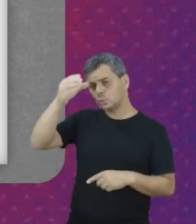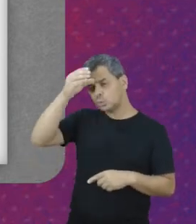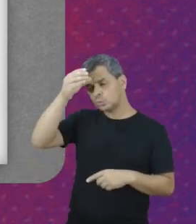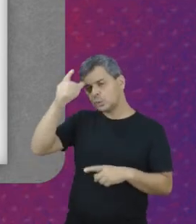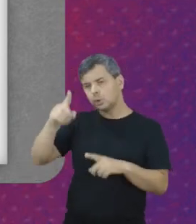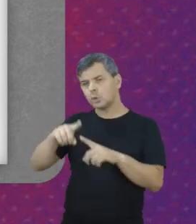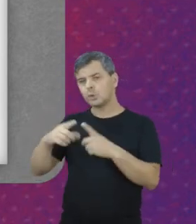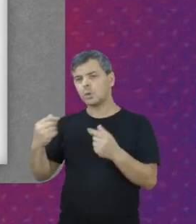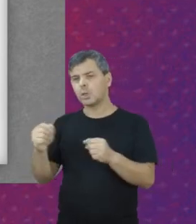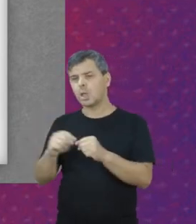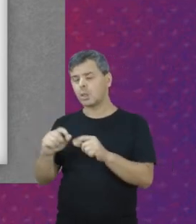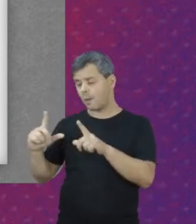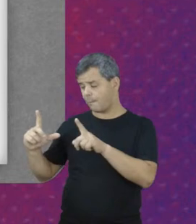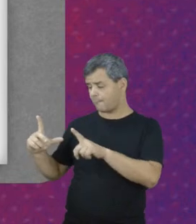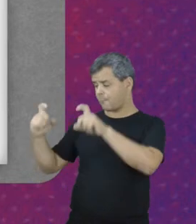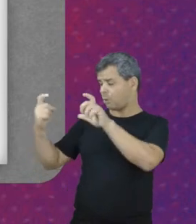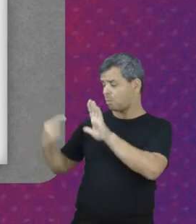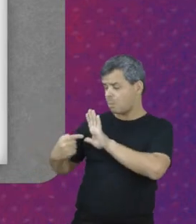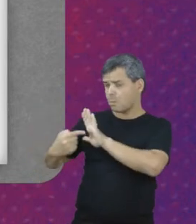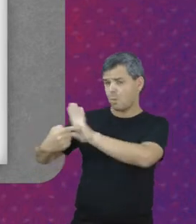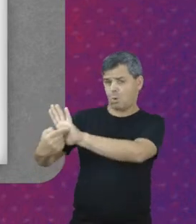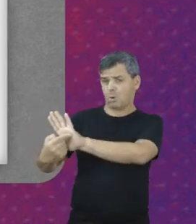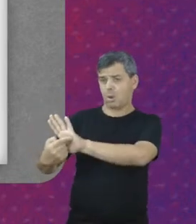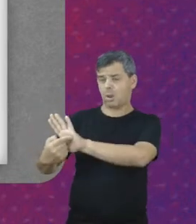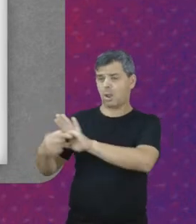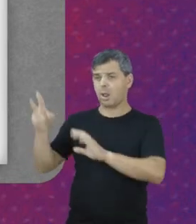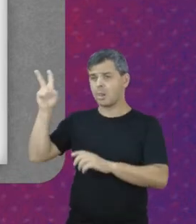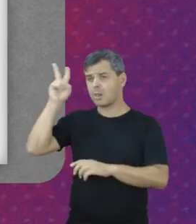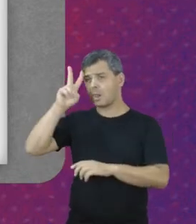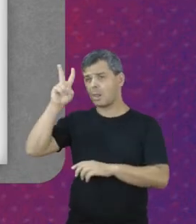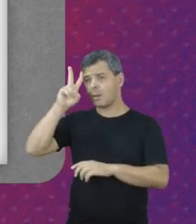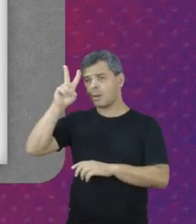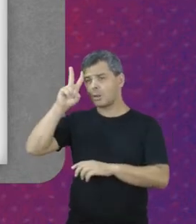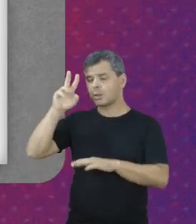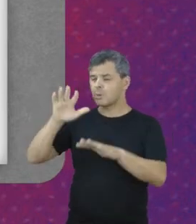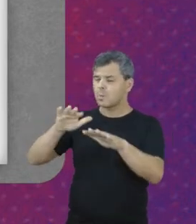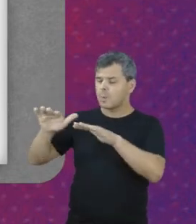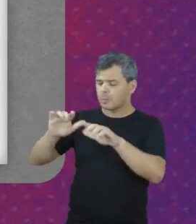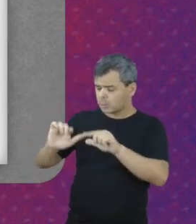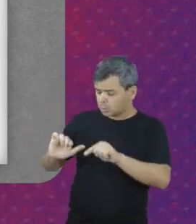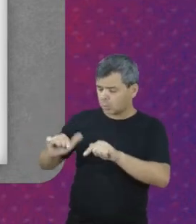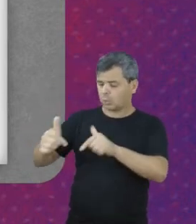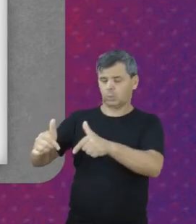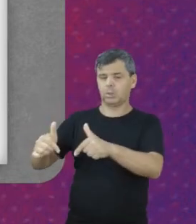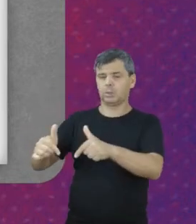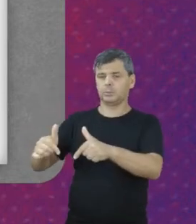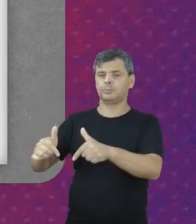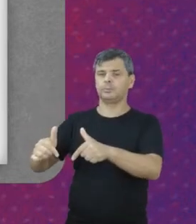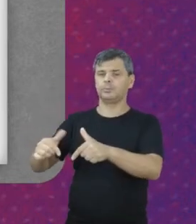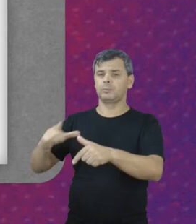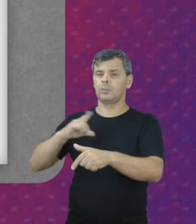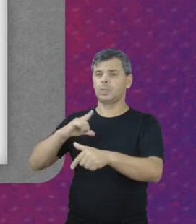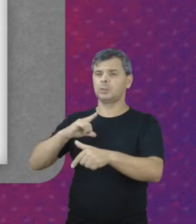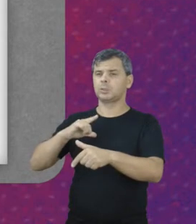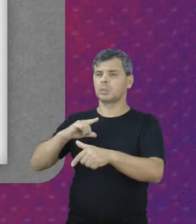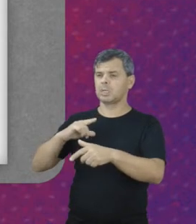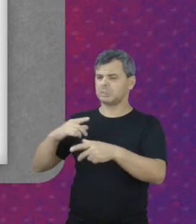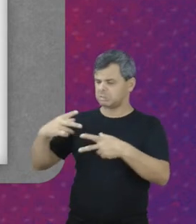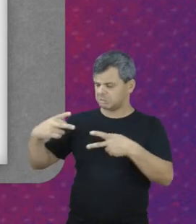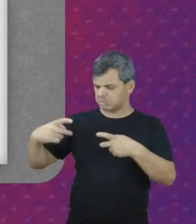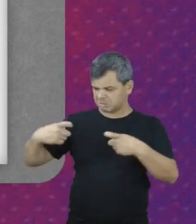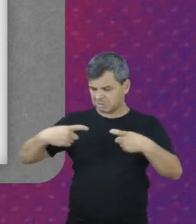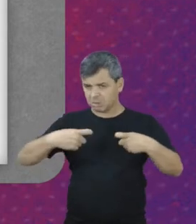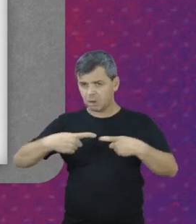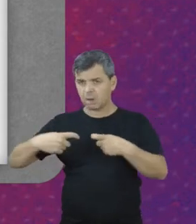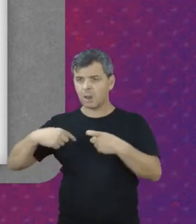foto é muito emblemática, porque lembra, né, desse momento de luta em que tinham as grandes guerras e que